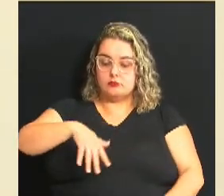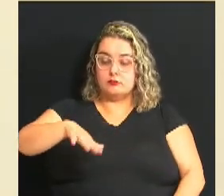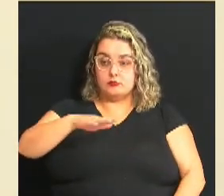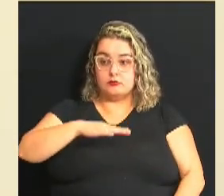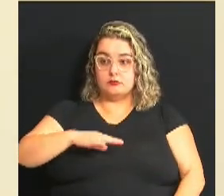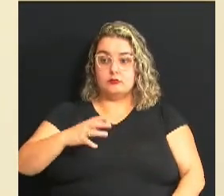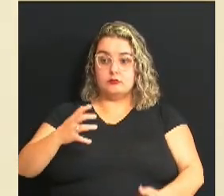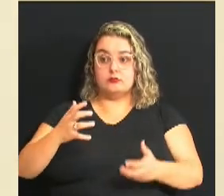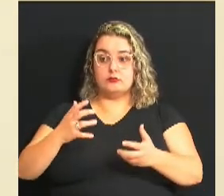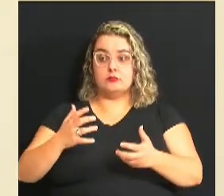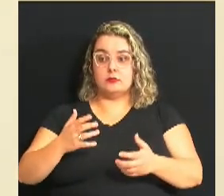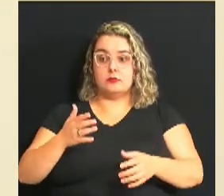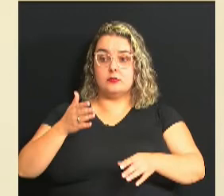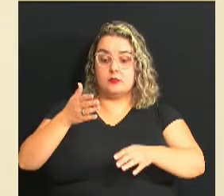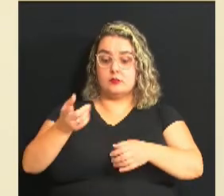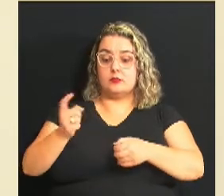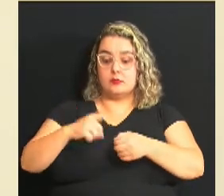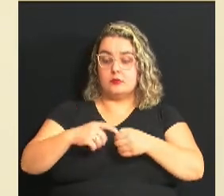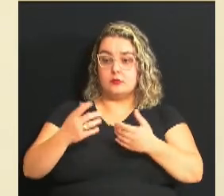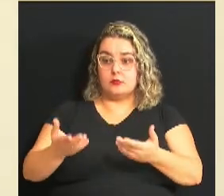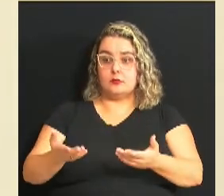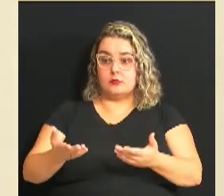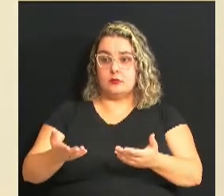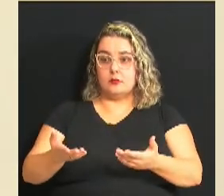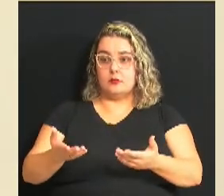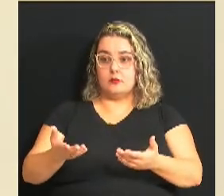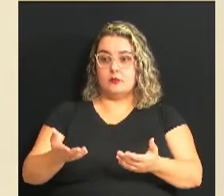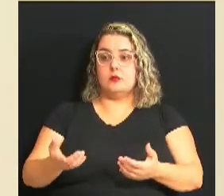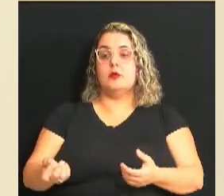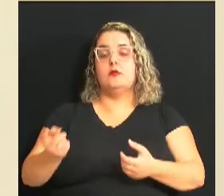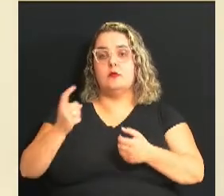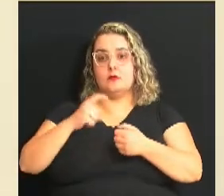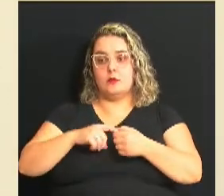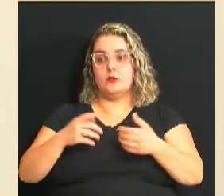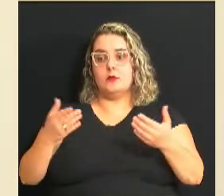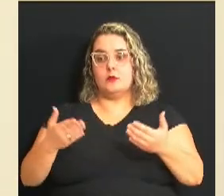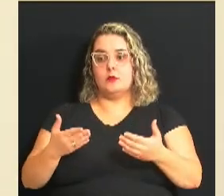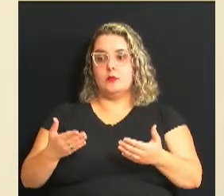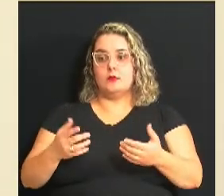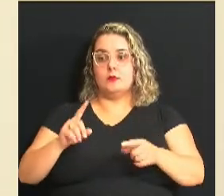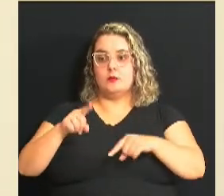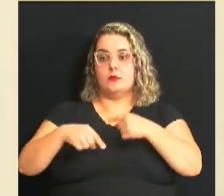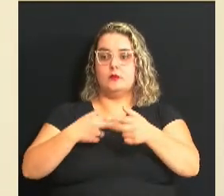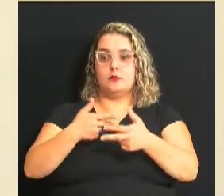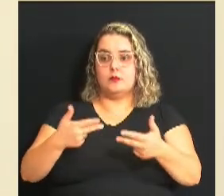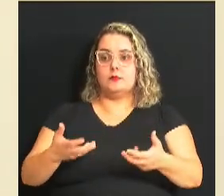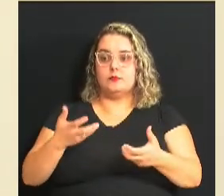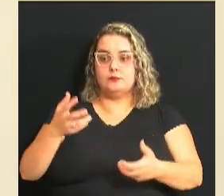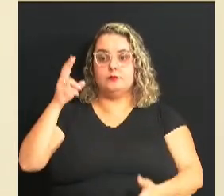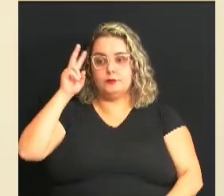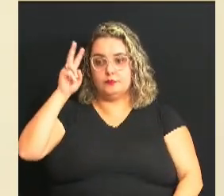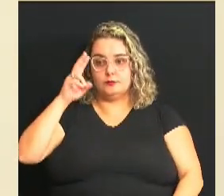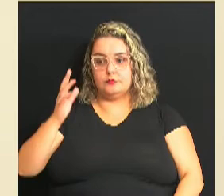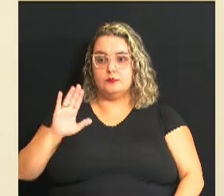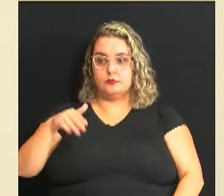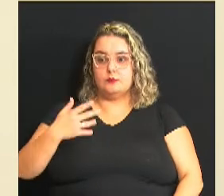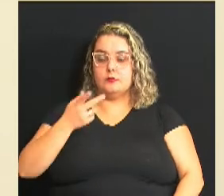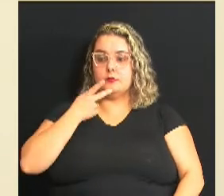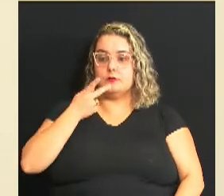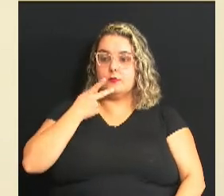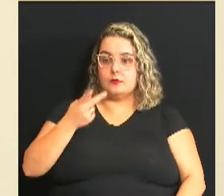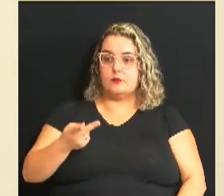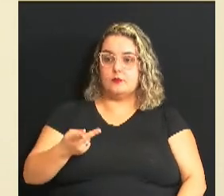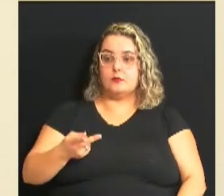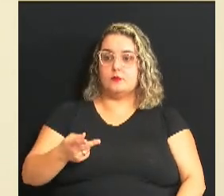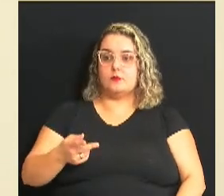queria mesmo, então ela foi retomada aí. A outra coisa que eu queria só lembrar, quando você fala do Conselho de